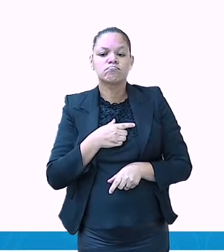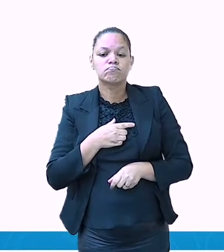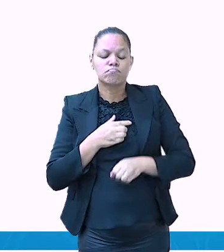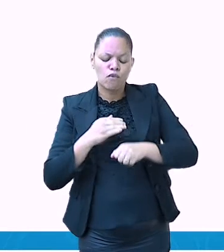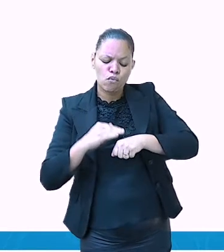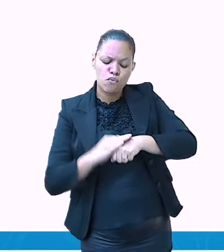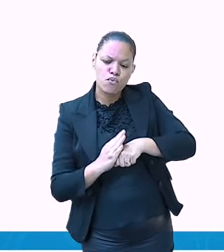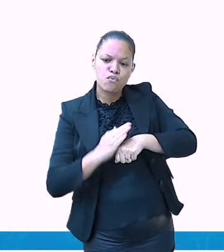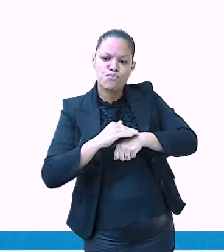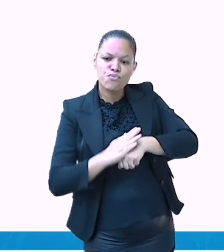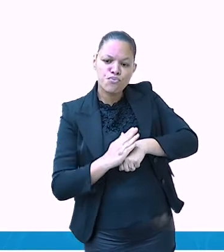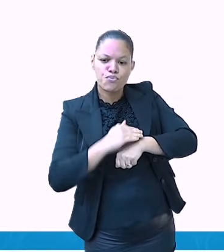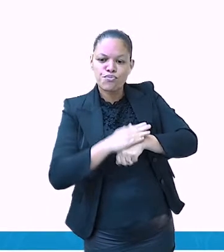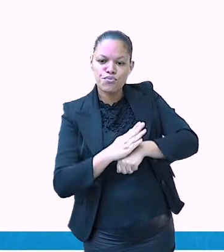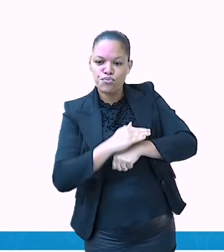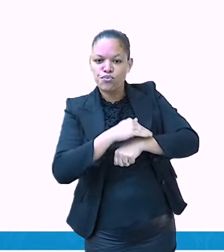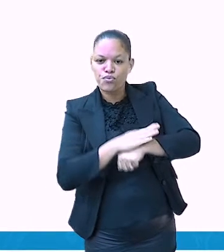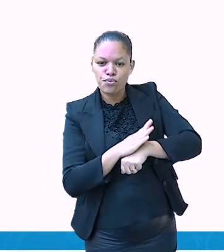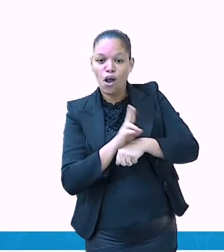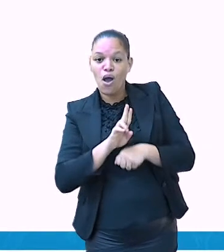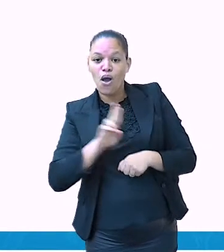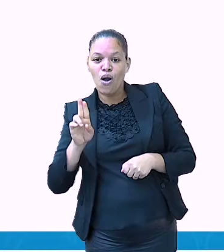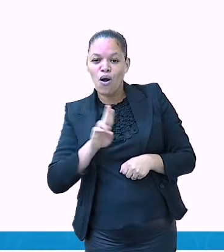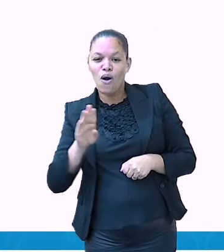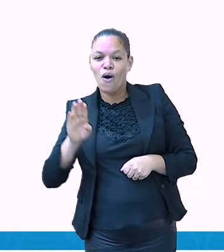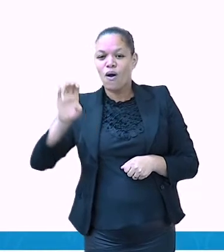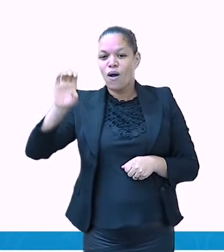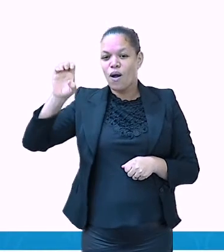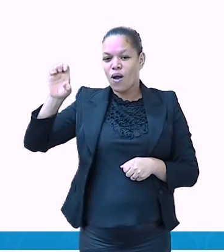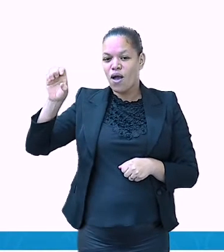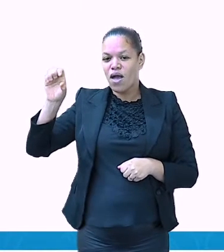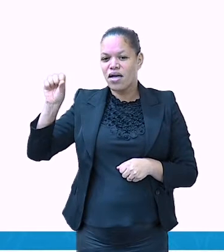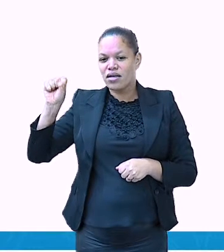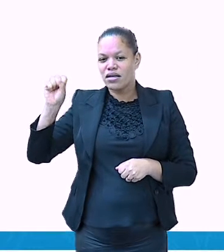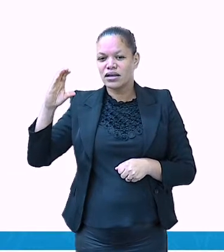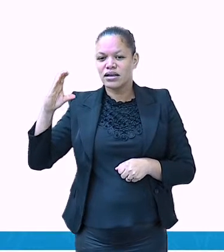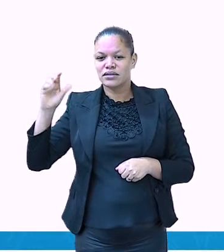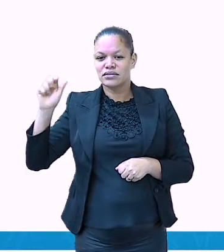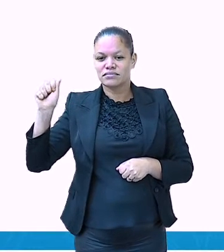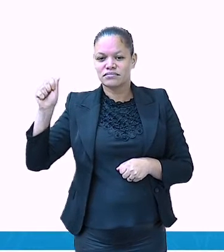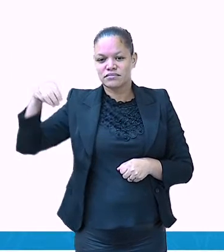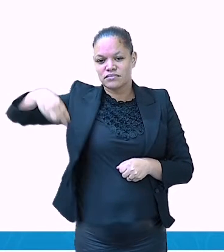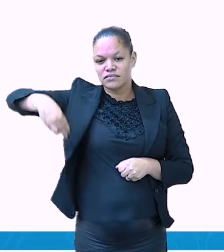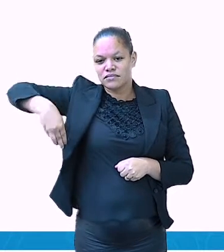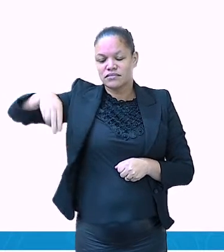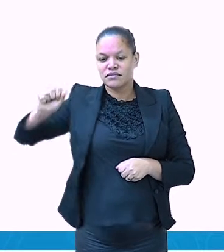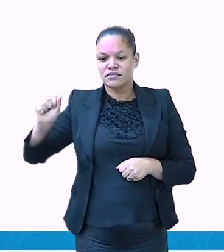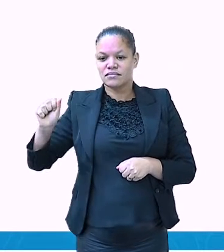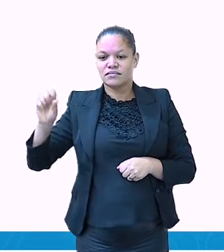nome diz, os escamados, que têm essas escamas mais grossas.